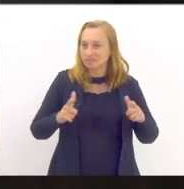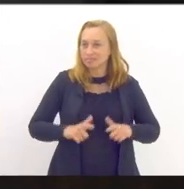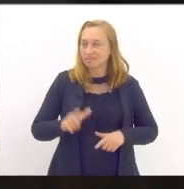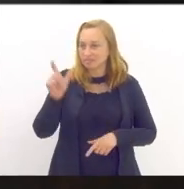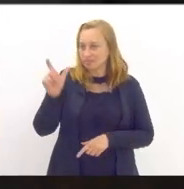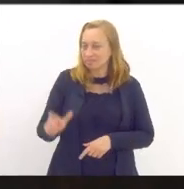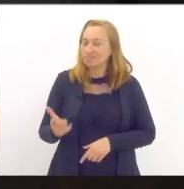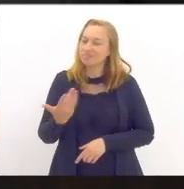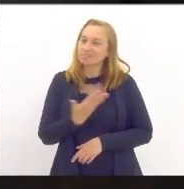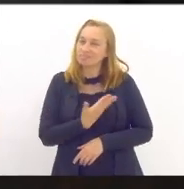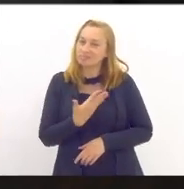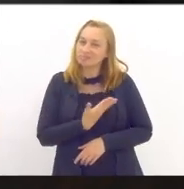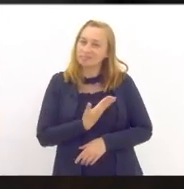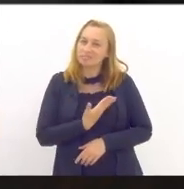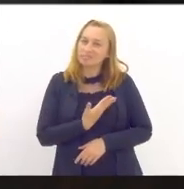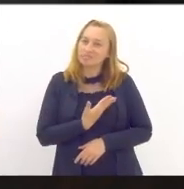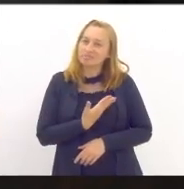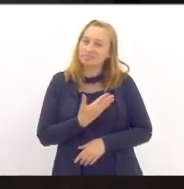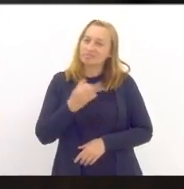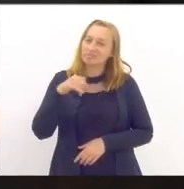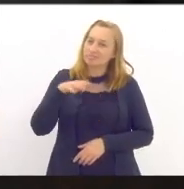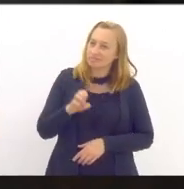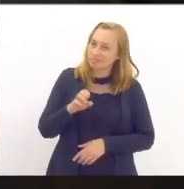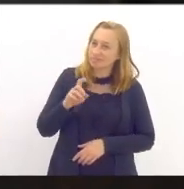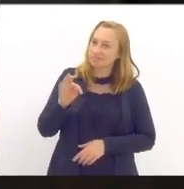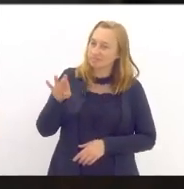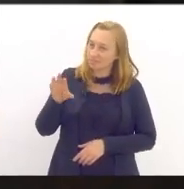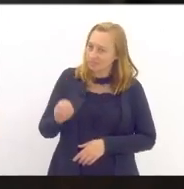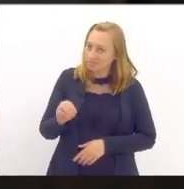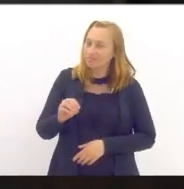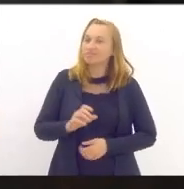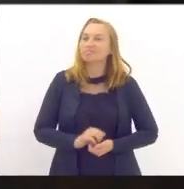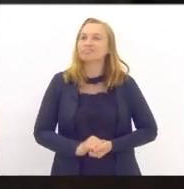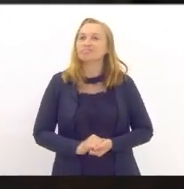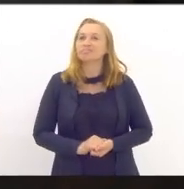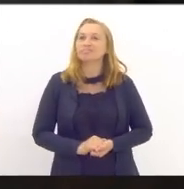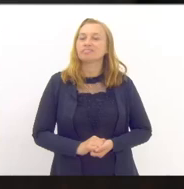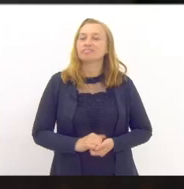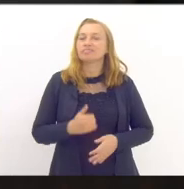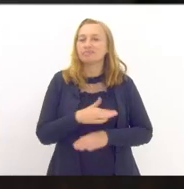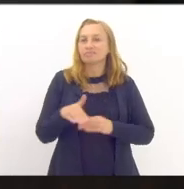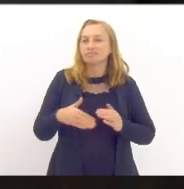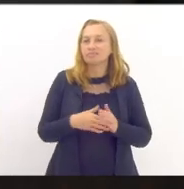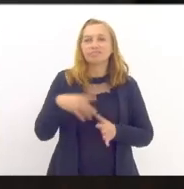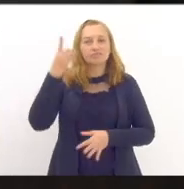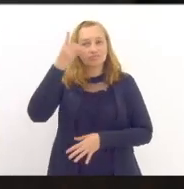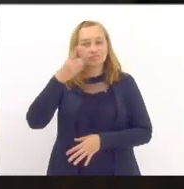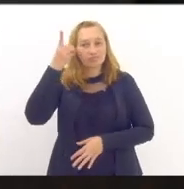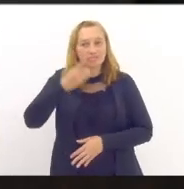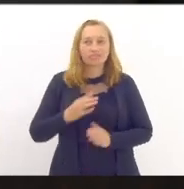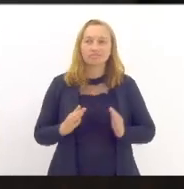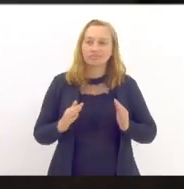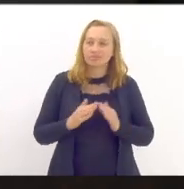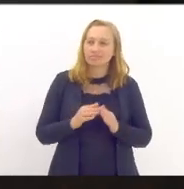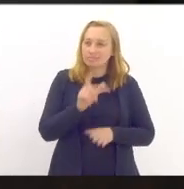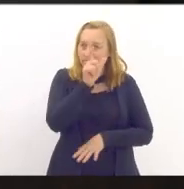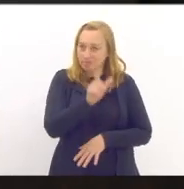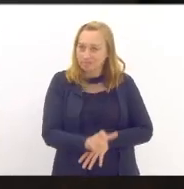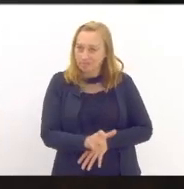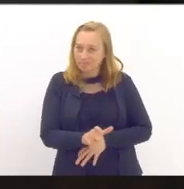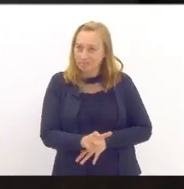pessoa do meu amigo, querido Alexandre Esquerdo, e a todos os deputados desta casa, na pessoa